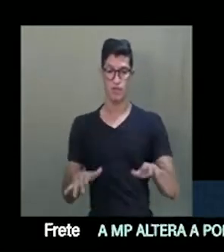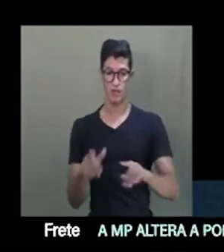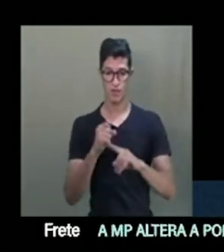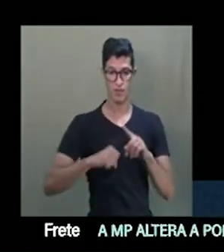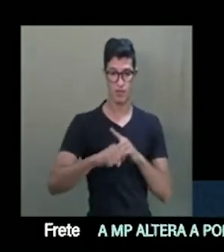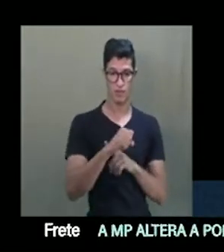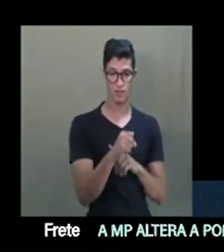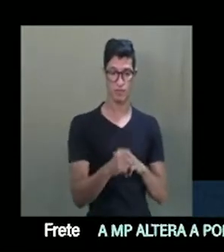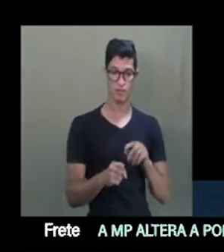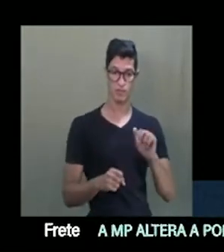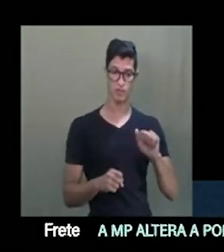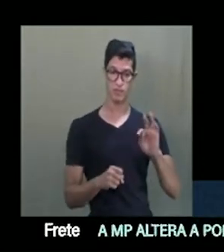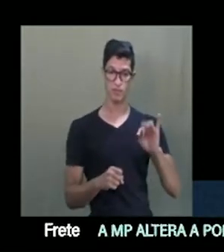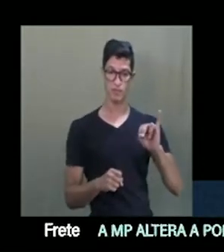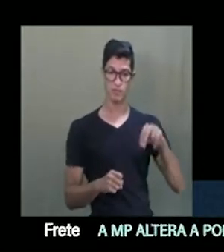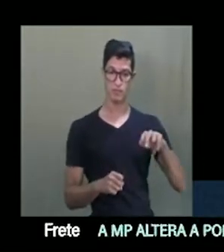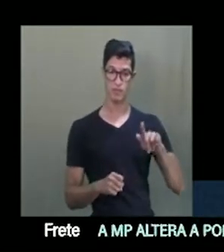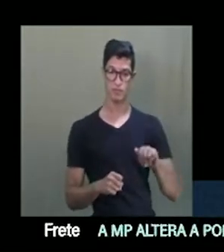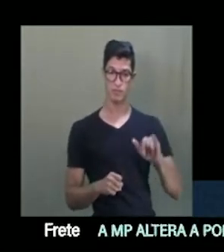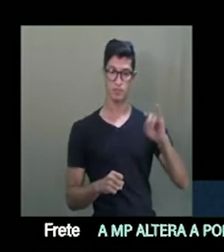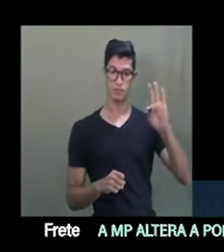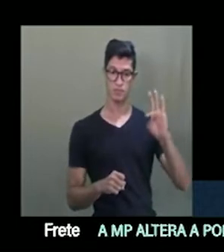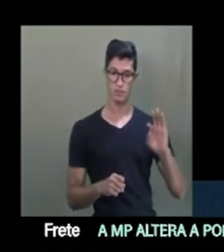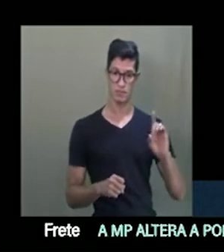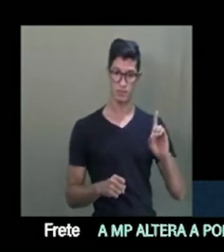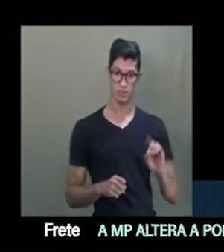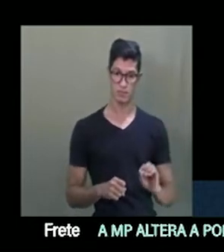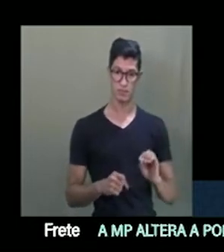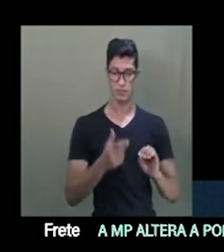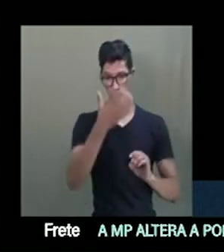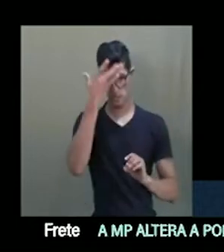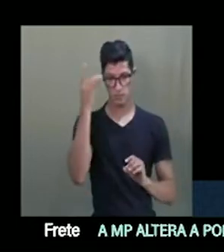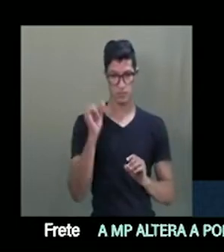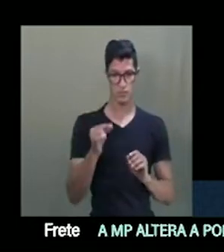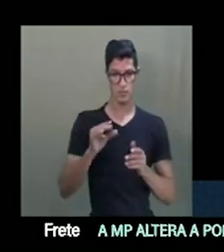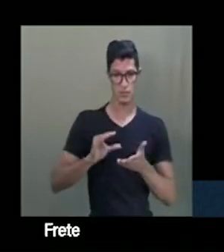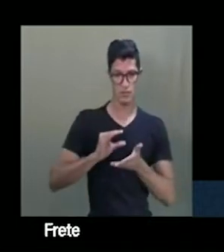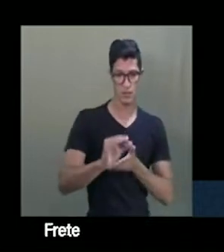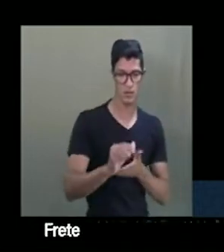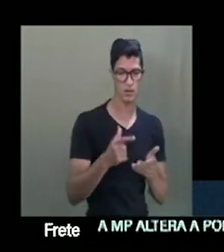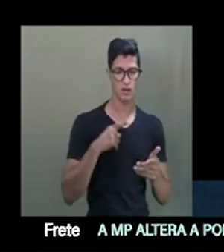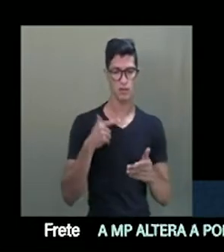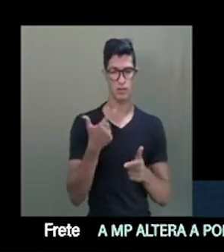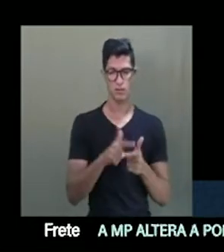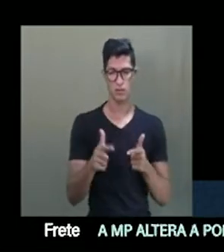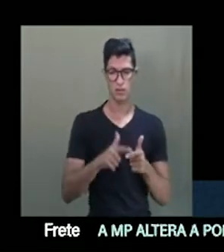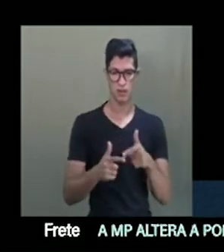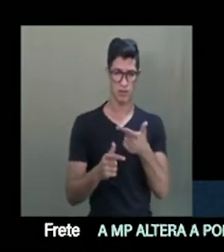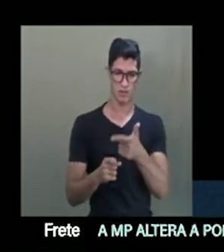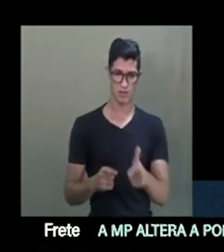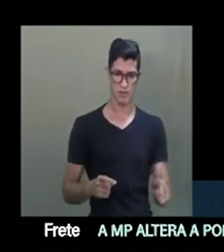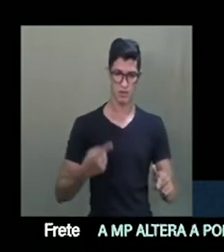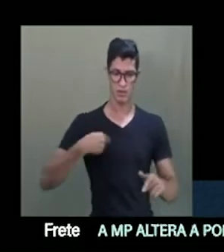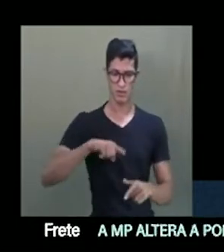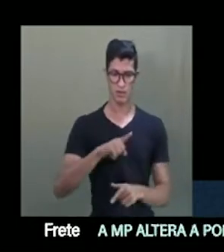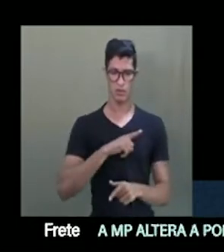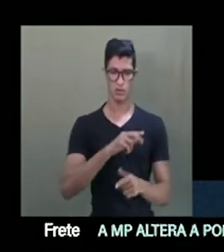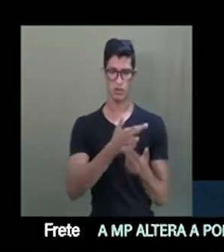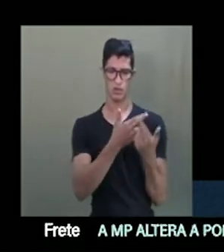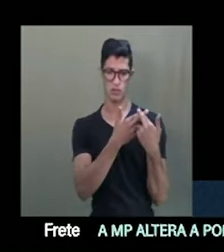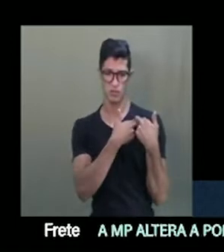sociais atingidos e eventualmente, pessoas que investem, etc., não há problema da nossa